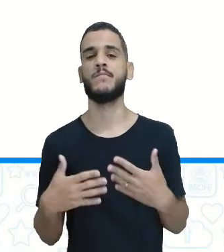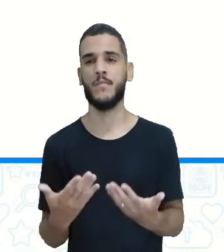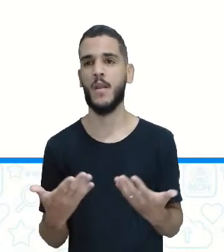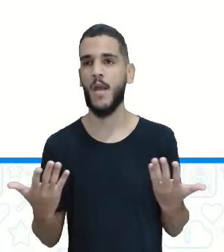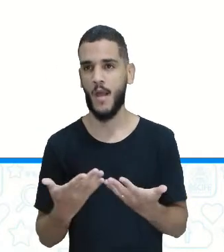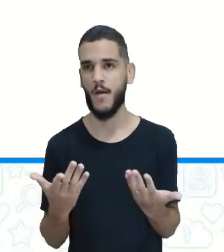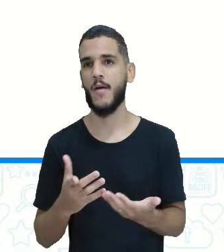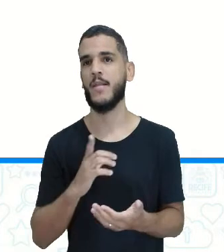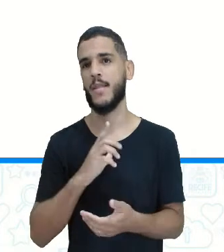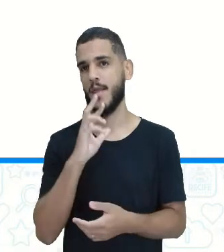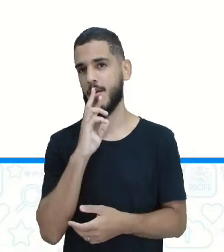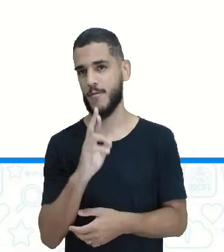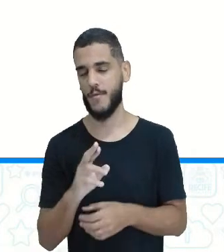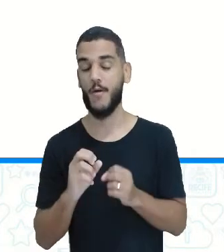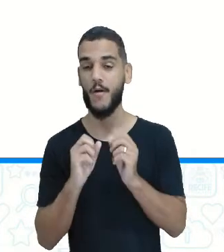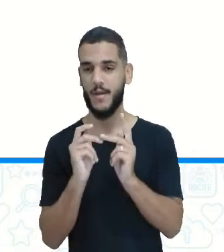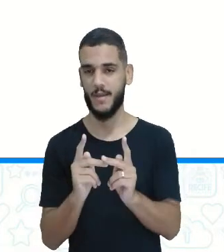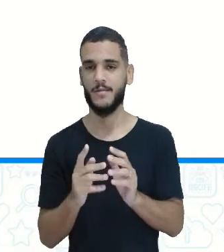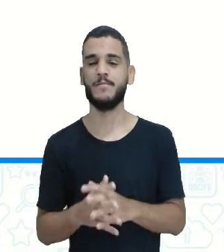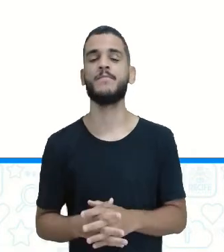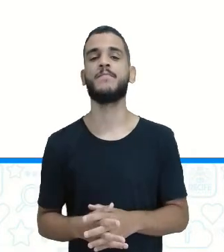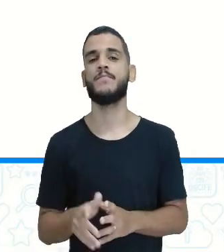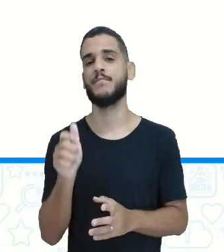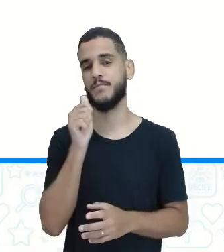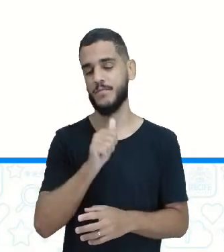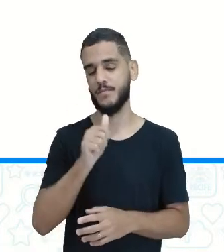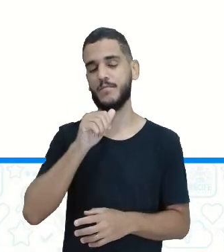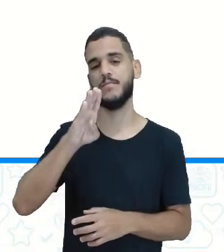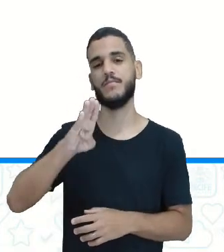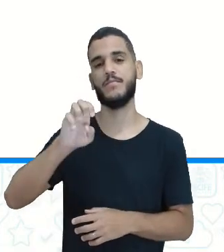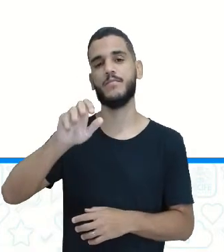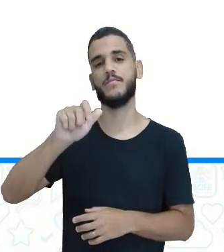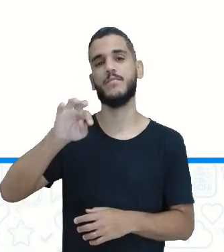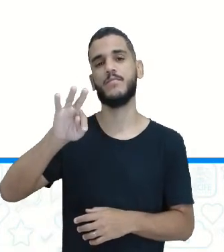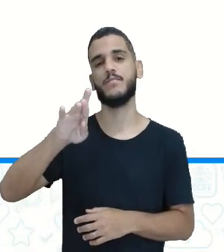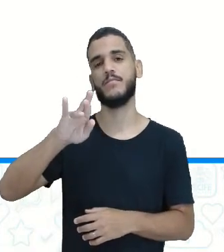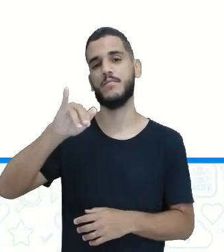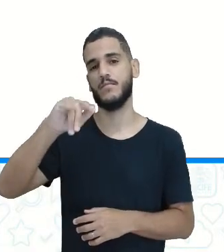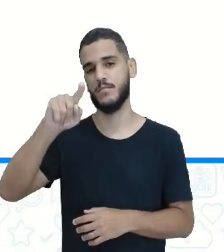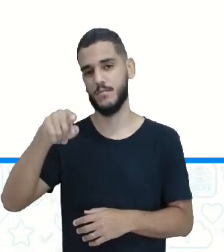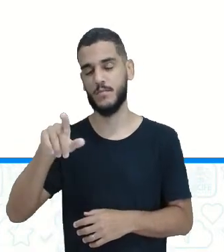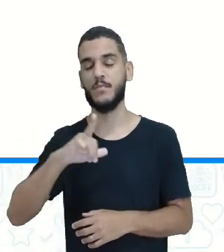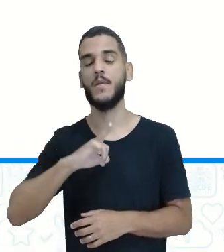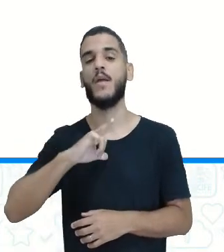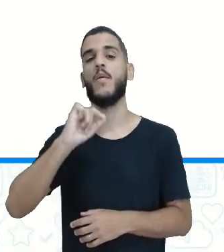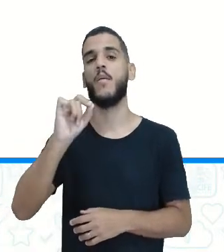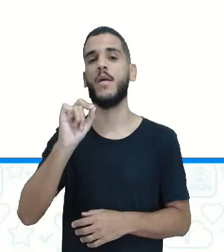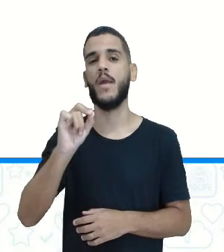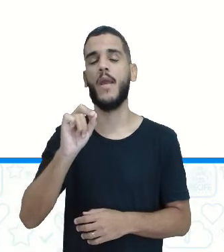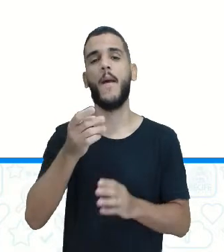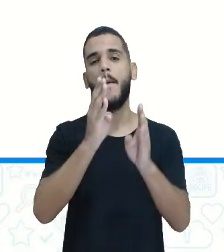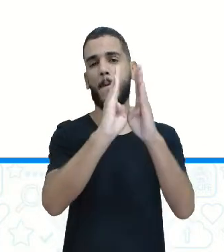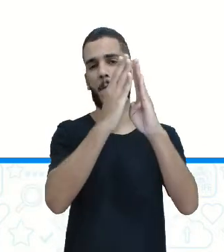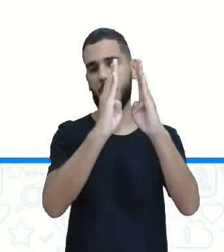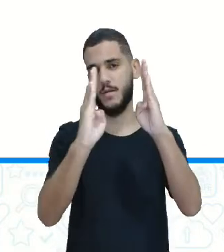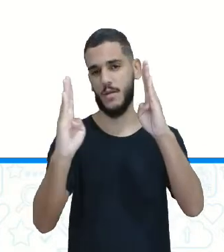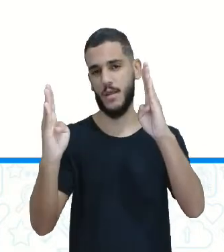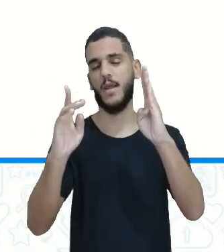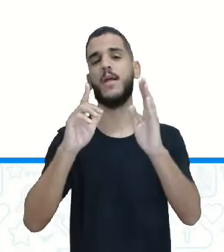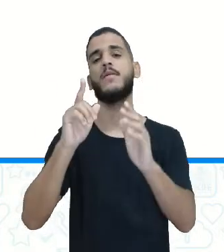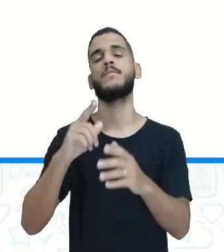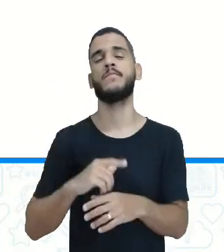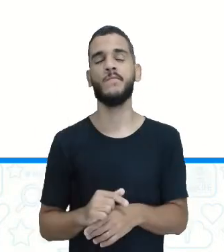agora a resposta, combinado? Beatriz tem uma estante de livros com 5